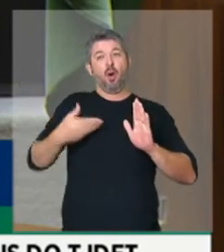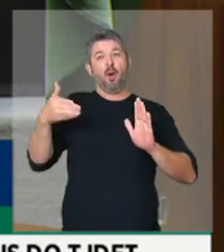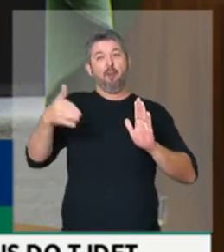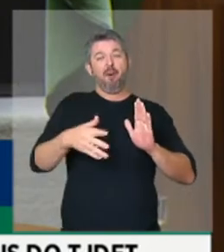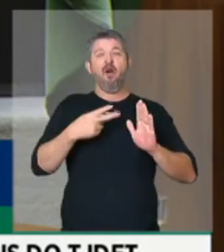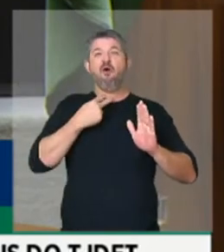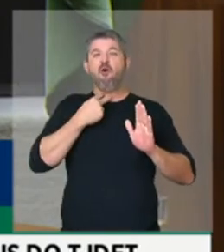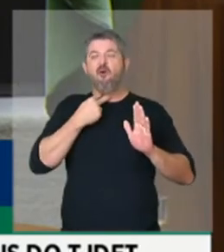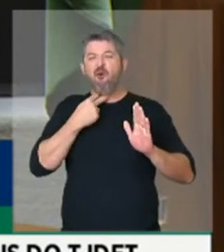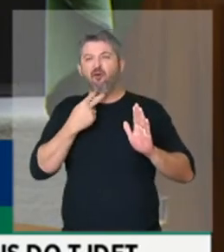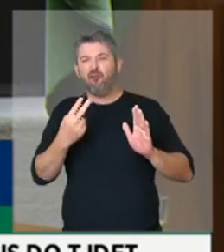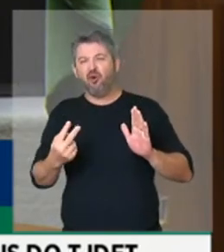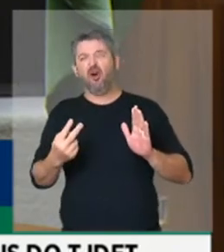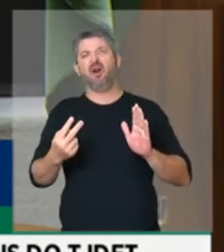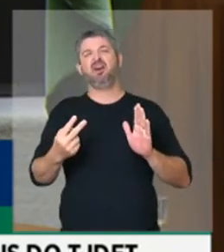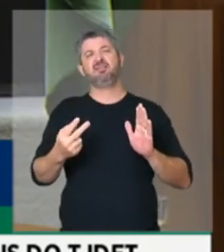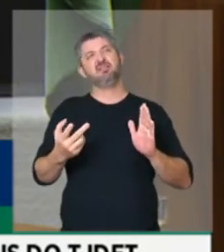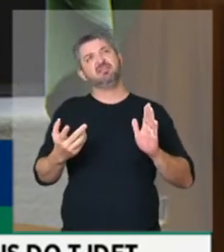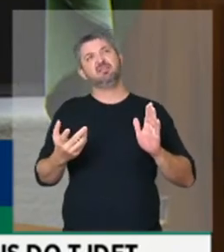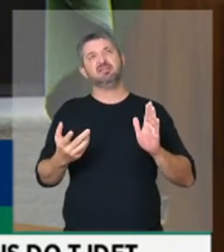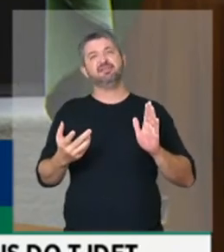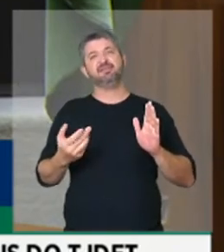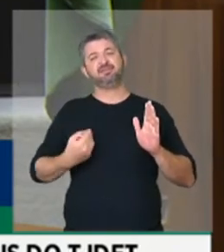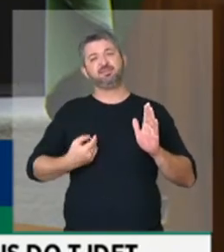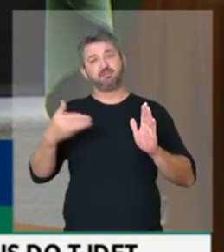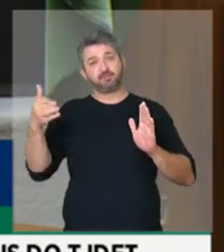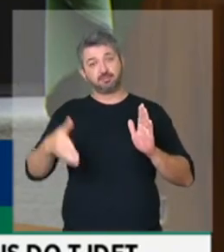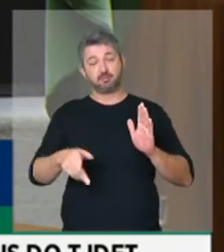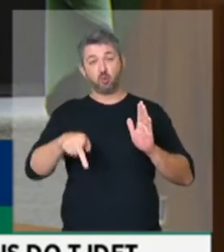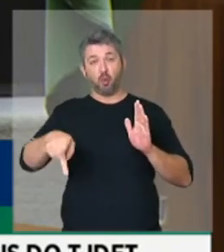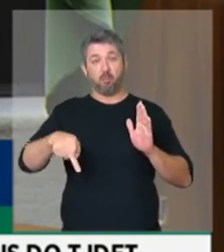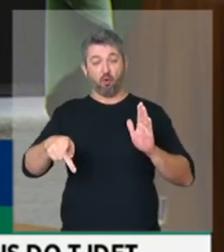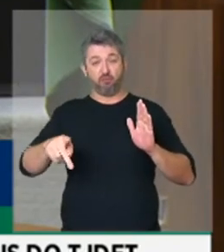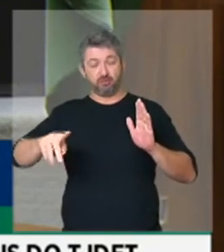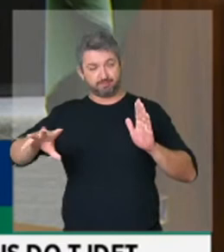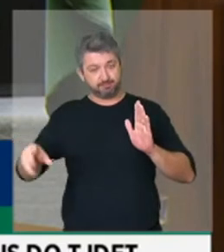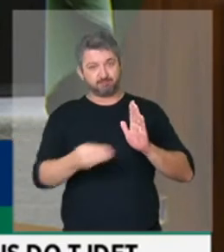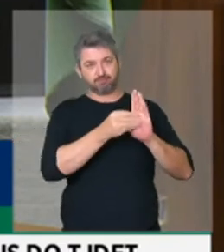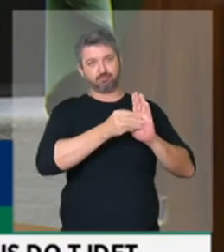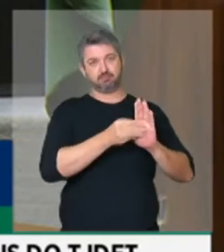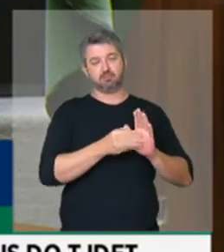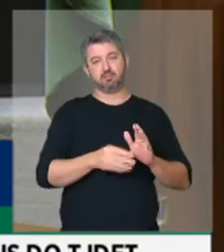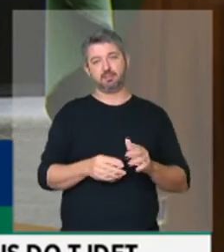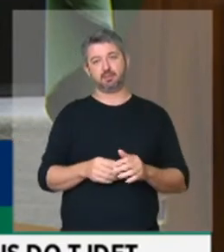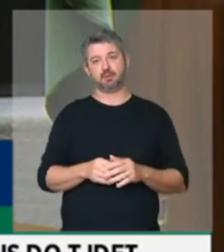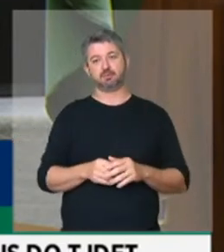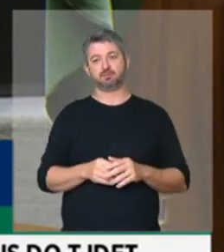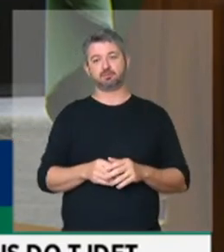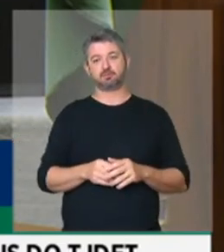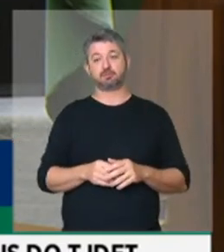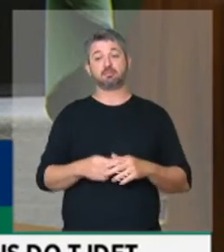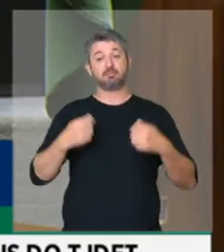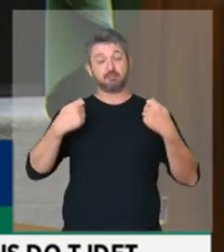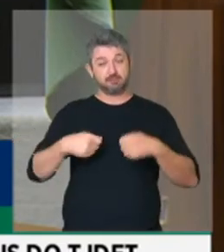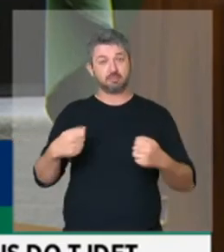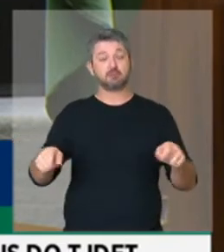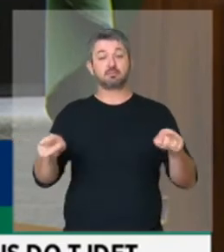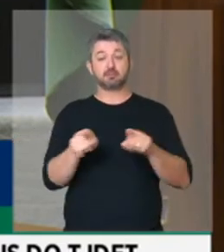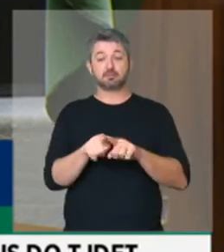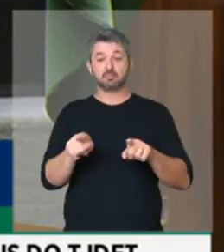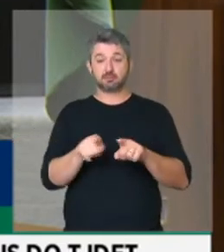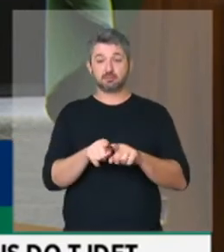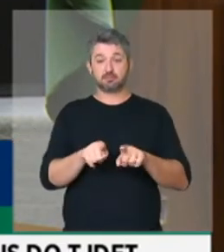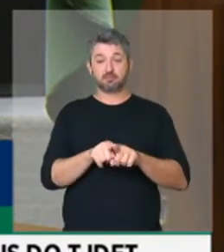voz, enfim, com a participação popular, como tem que ter a participação popular também